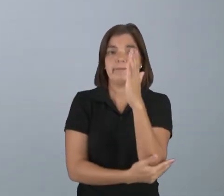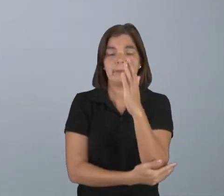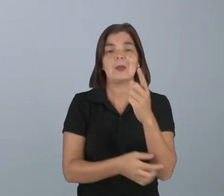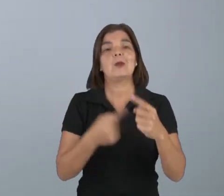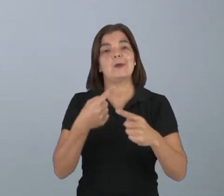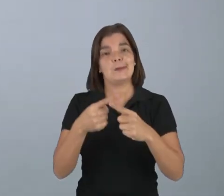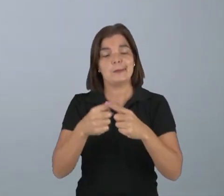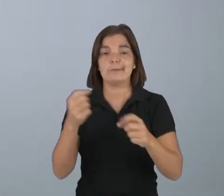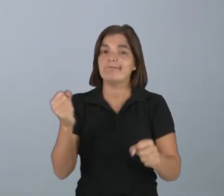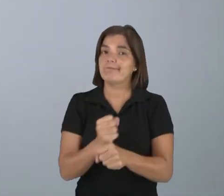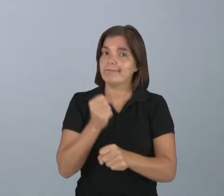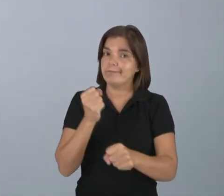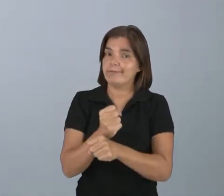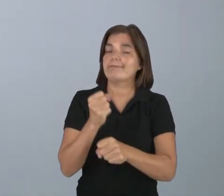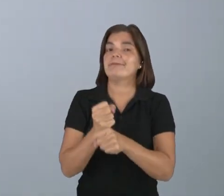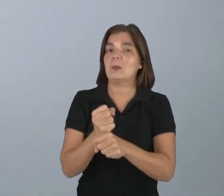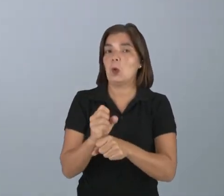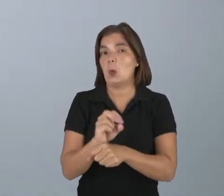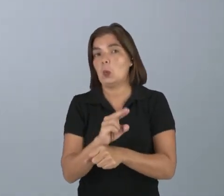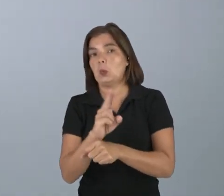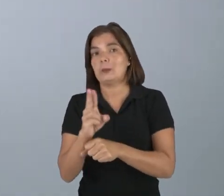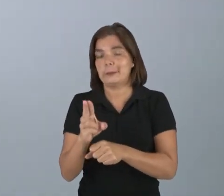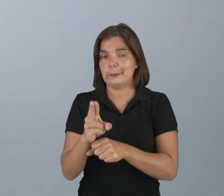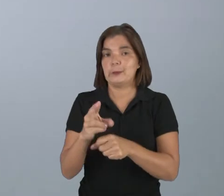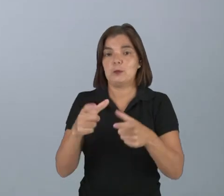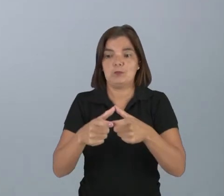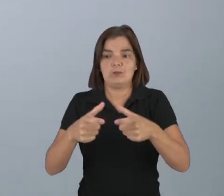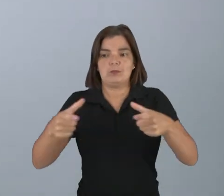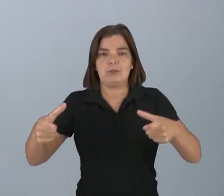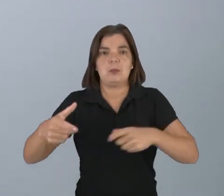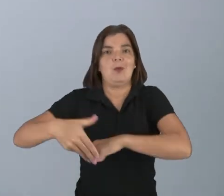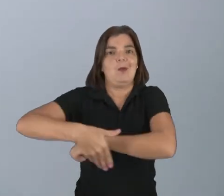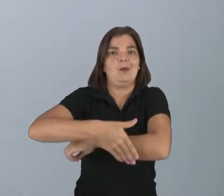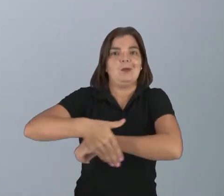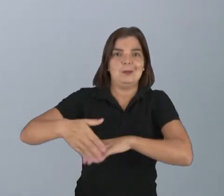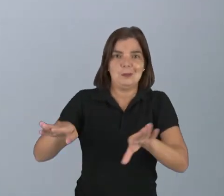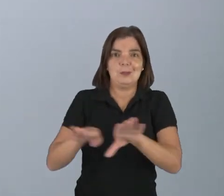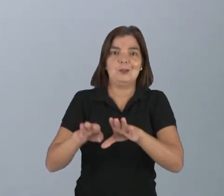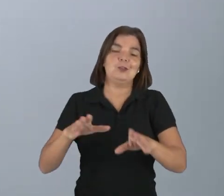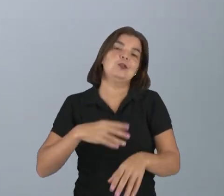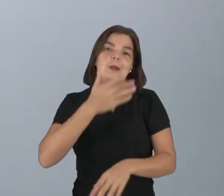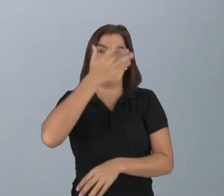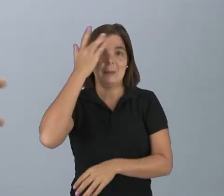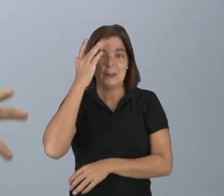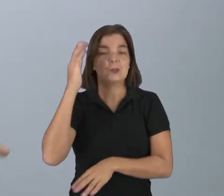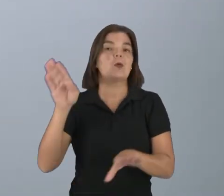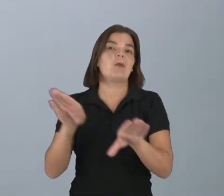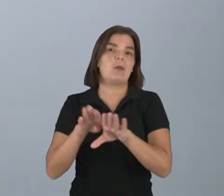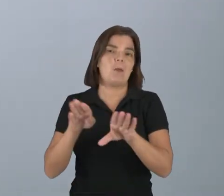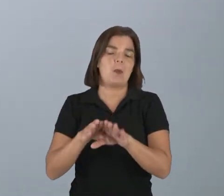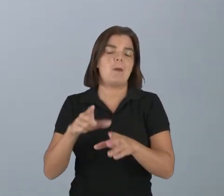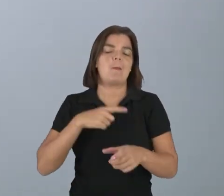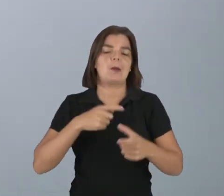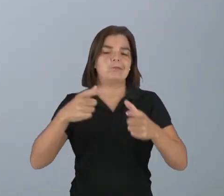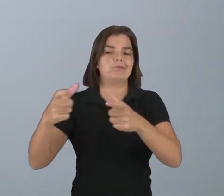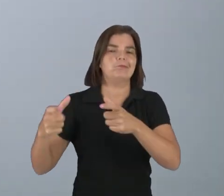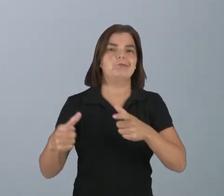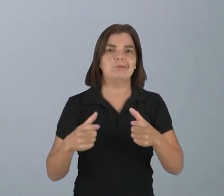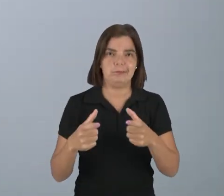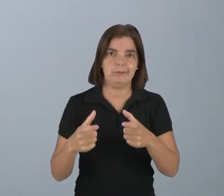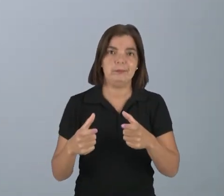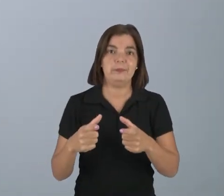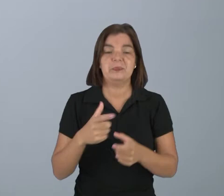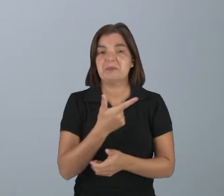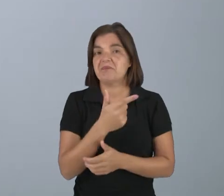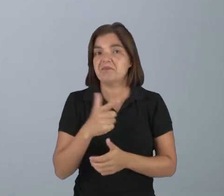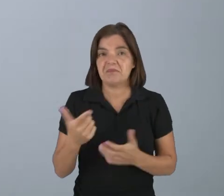com construções clandestinas ou alargamento de áreas de moradores para ganhar mais espaço nessas áreas que